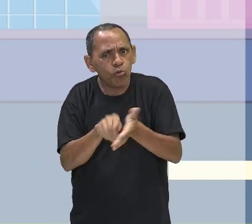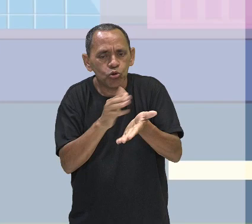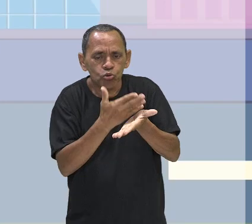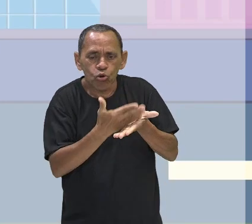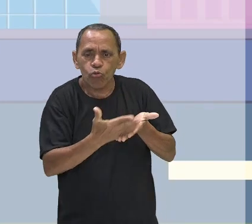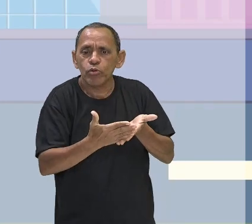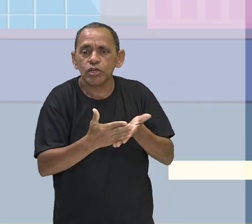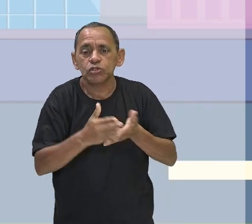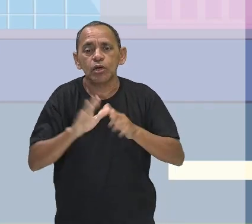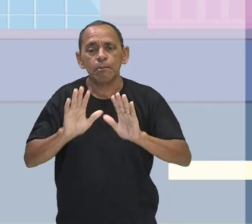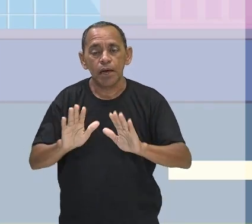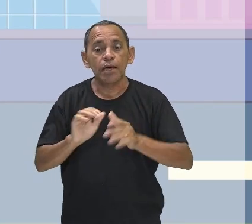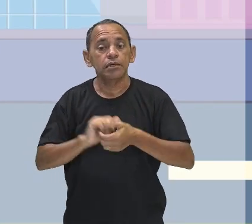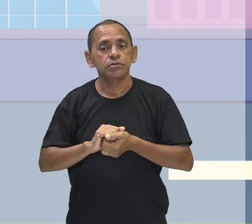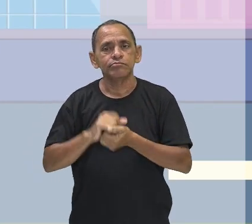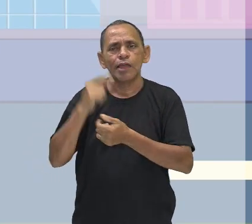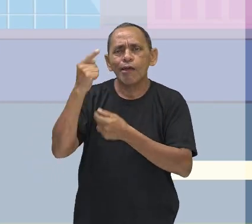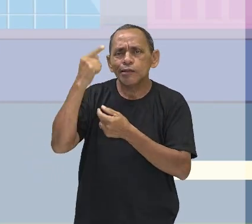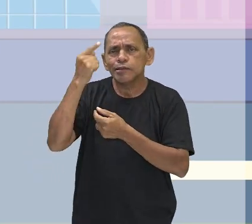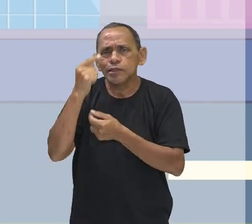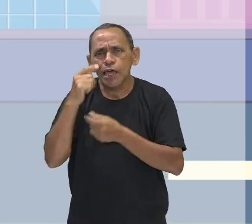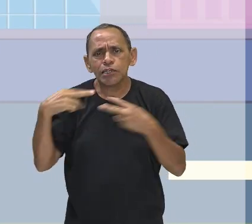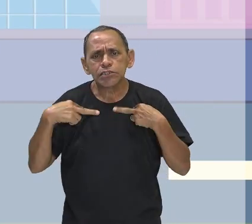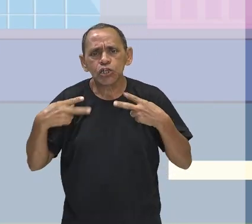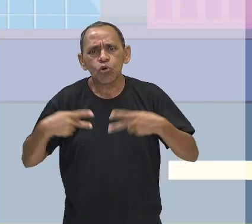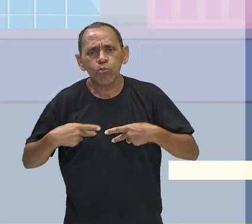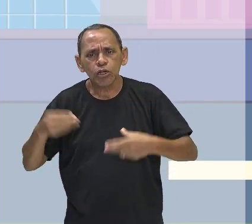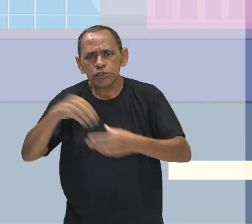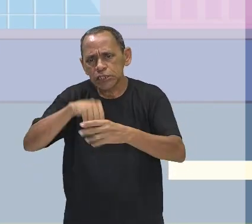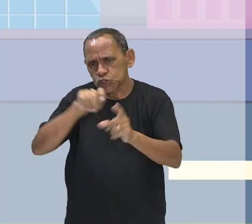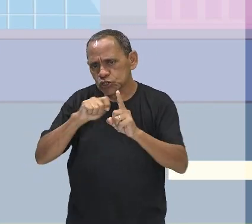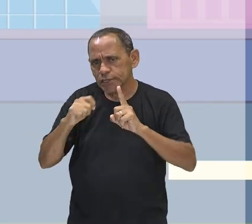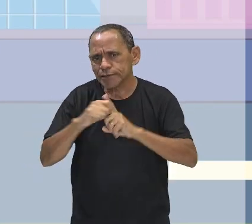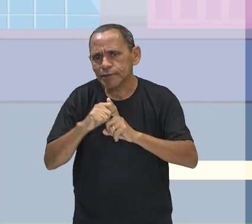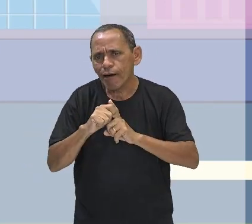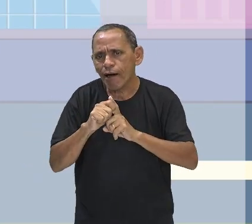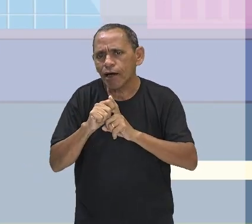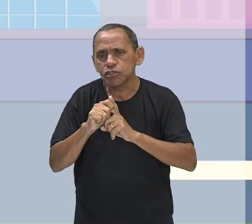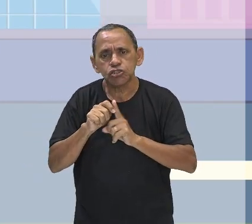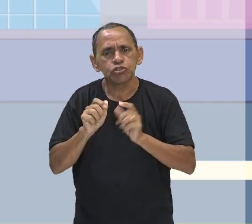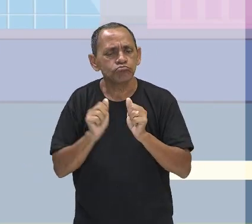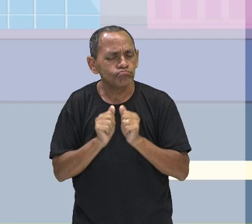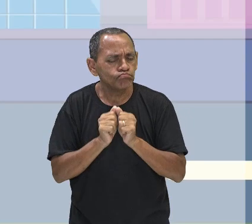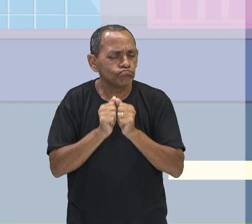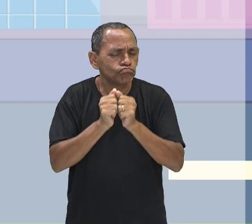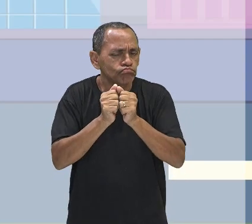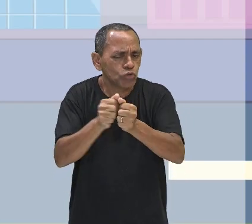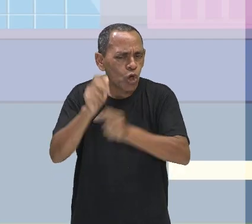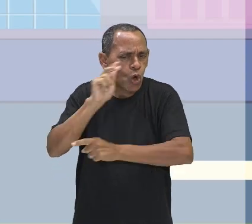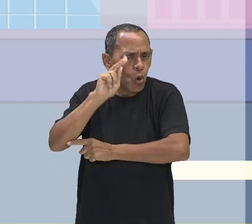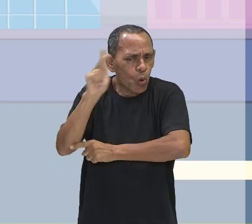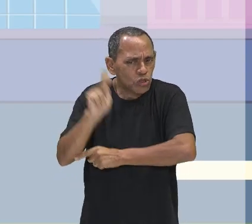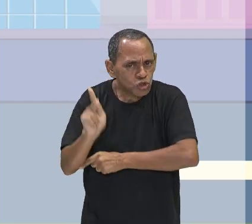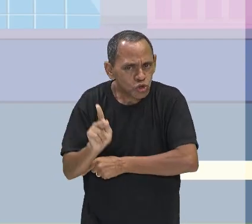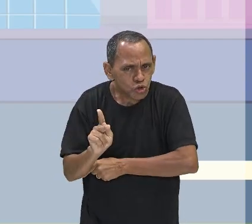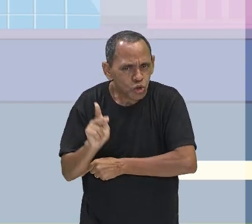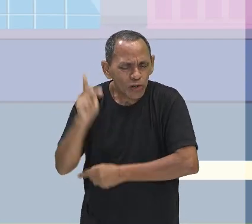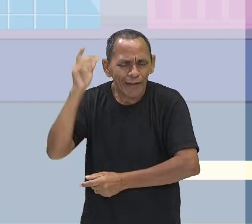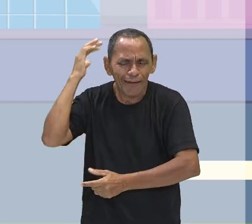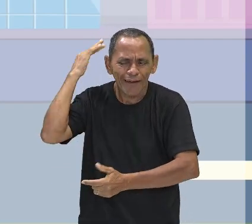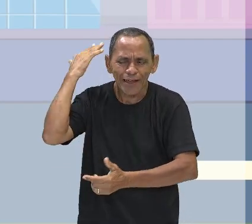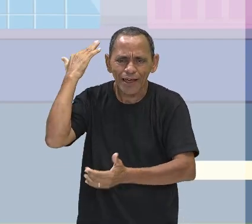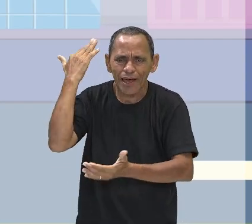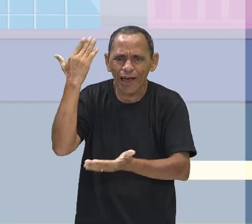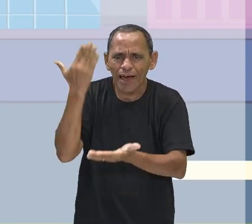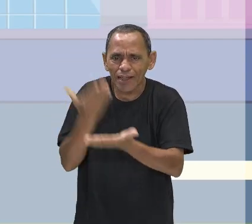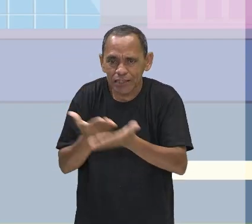a ideia do homem em sociedade acompanha a história humana desde seus primórdios.